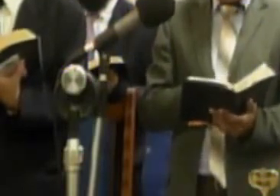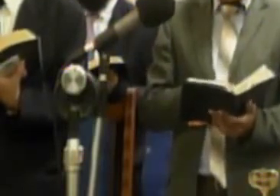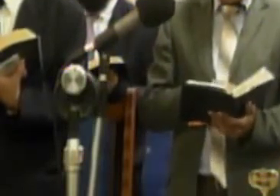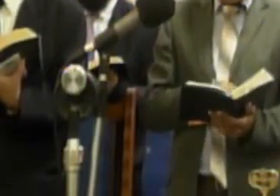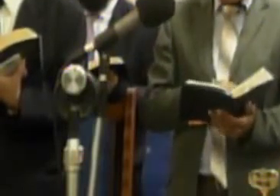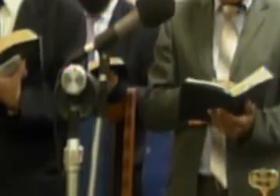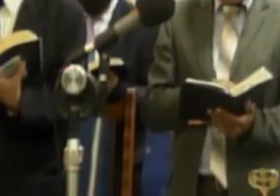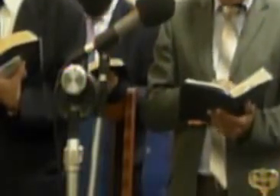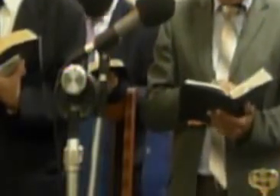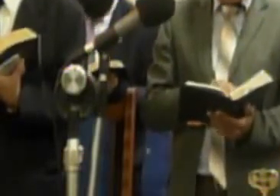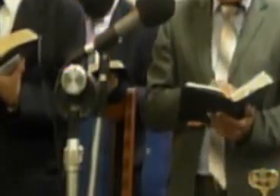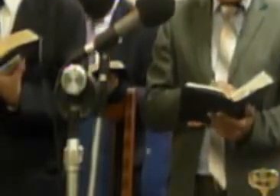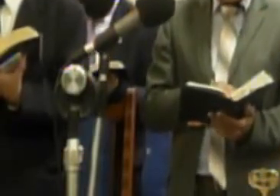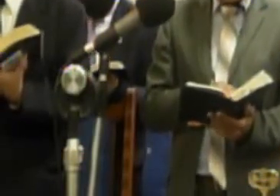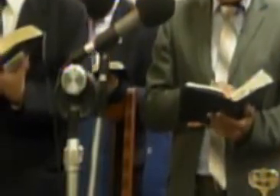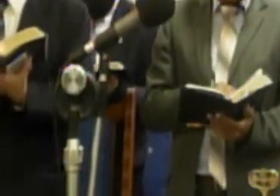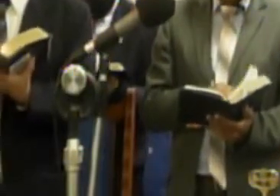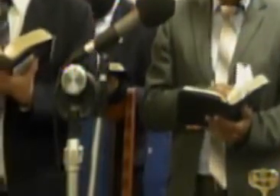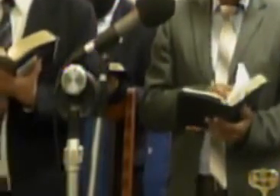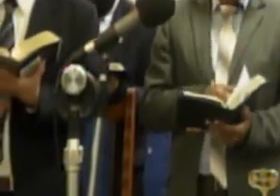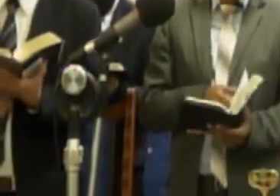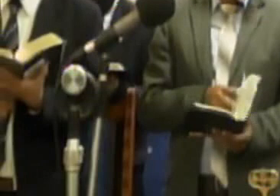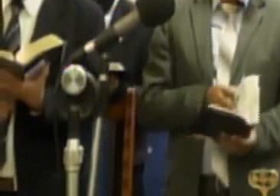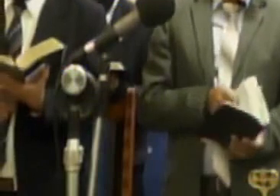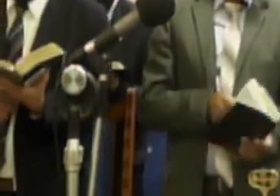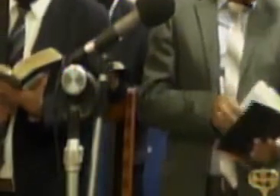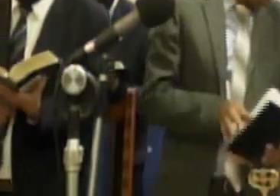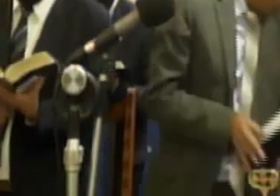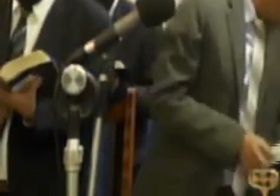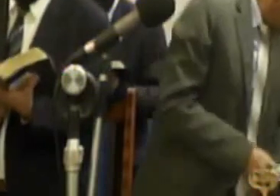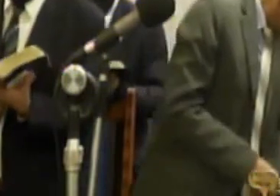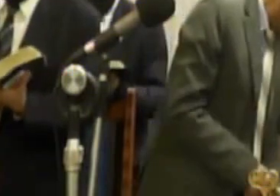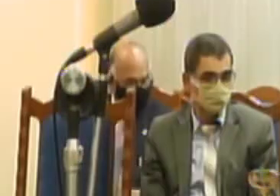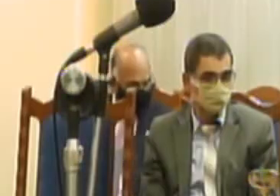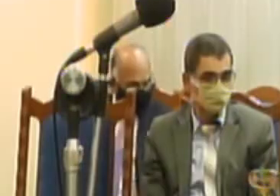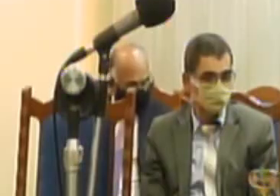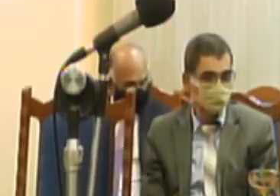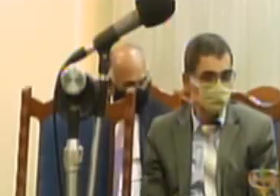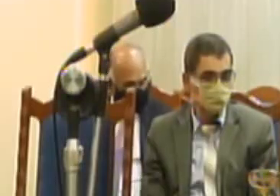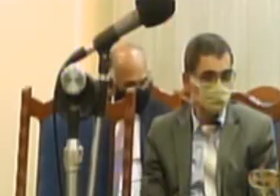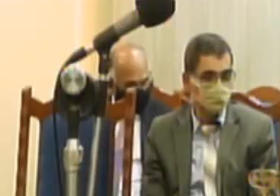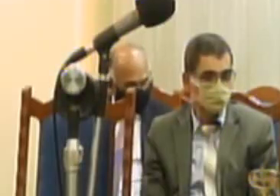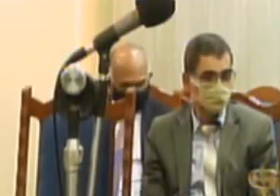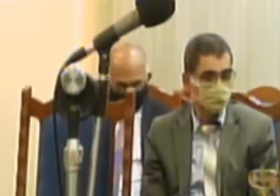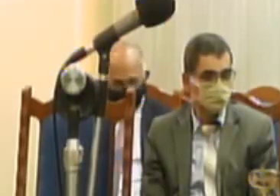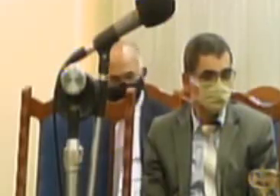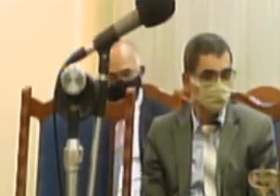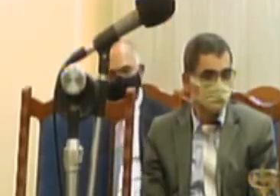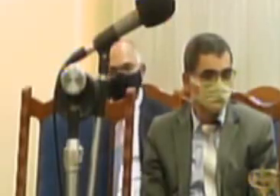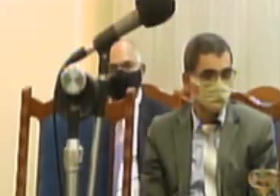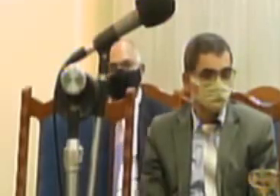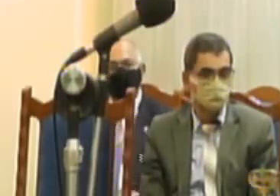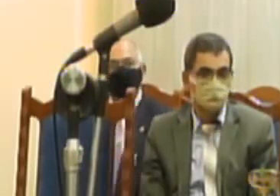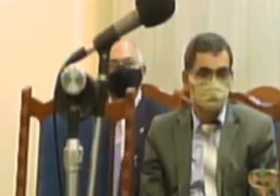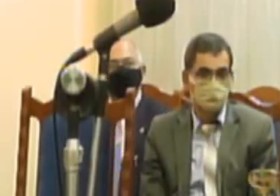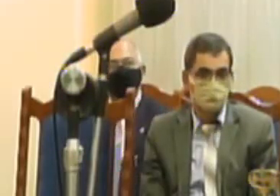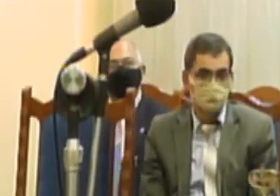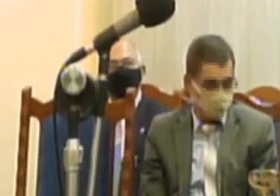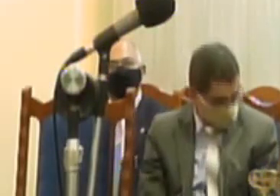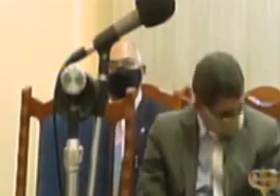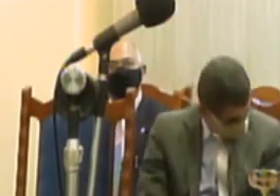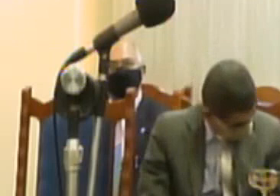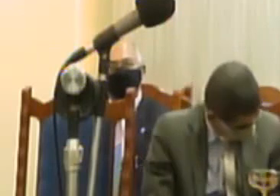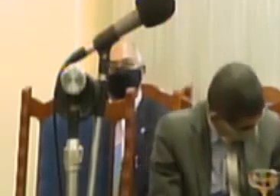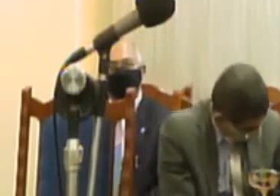Criador, fazendo o bem. E todos dizem? Amém. Meus amados, essa noite nós vamos, com a ajuda de